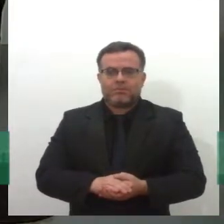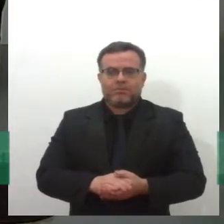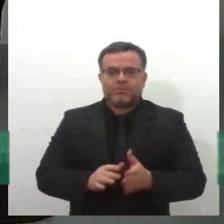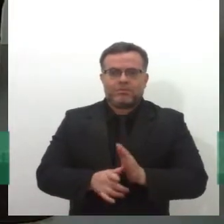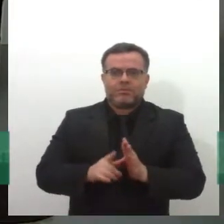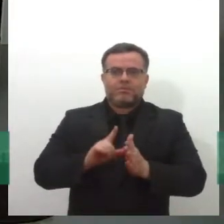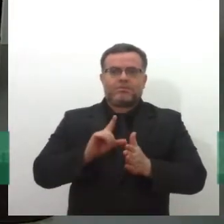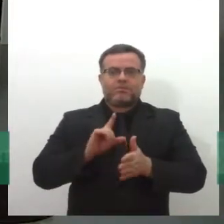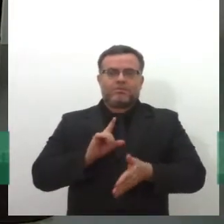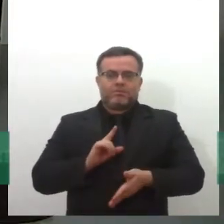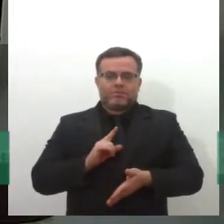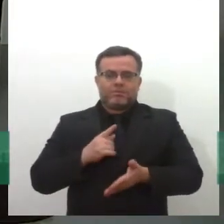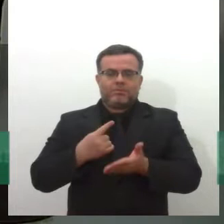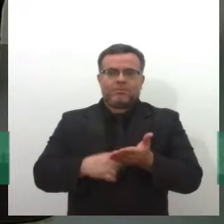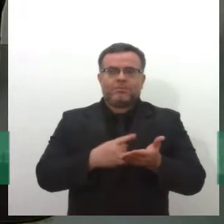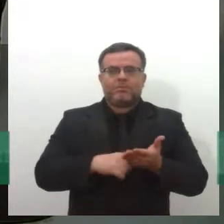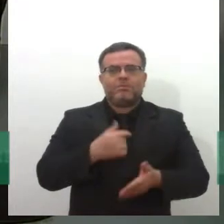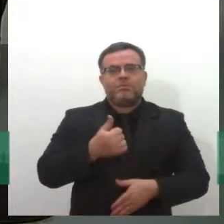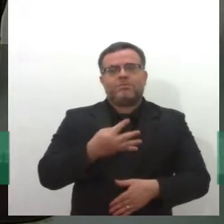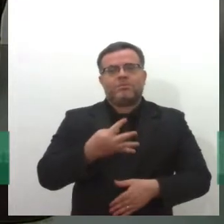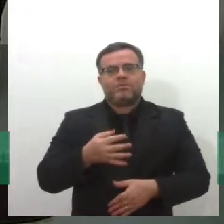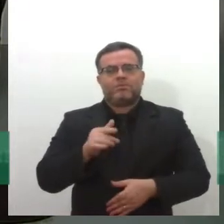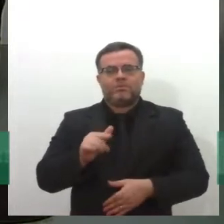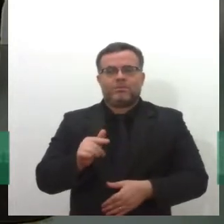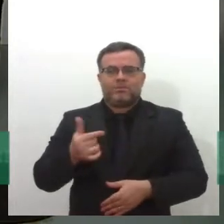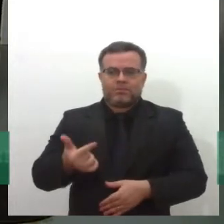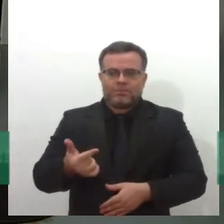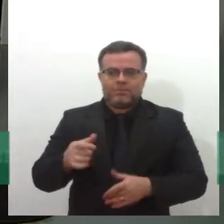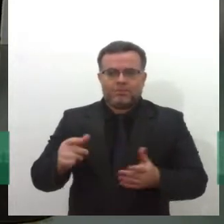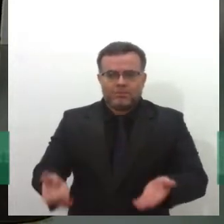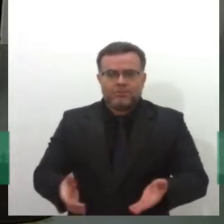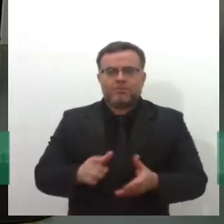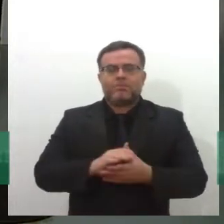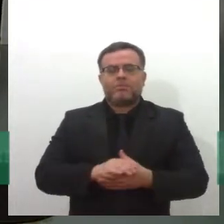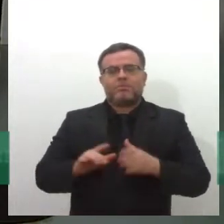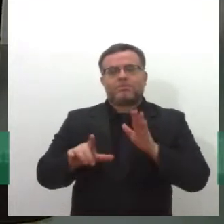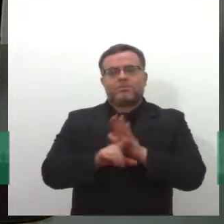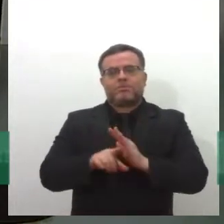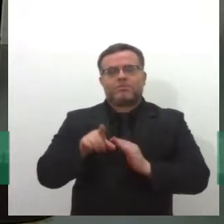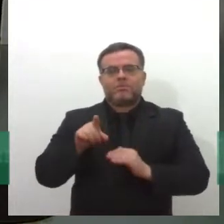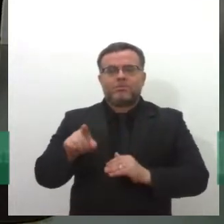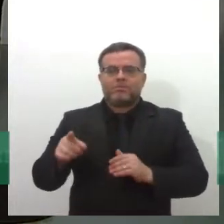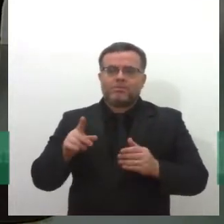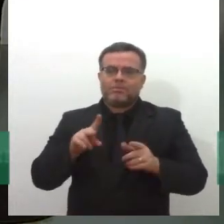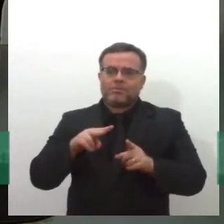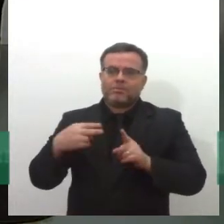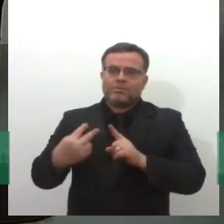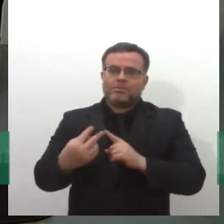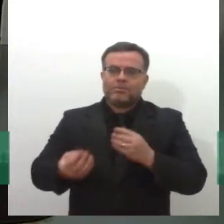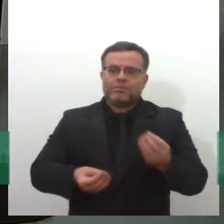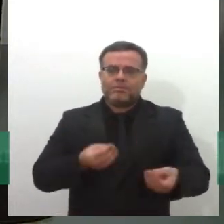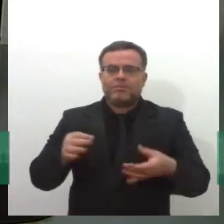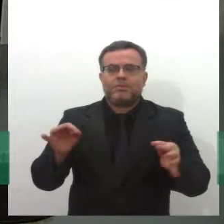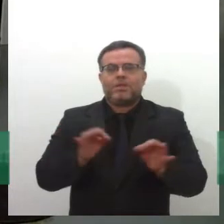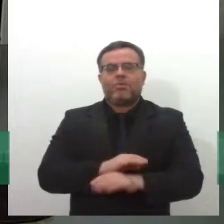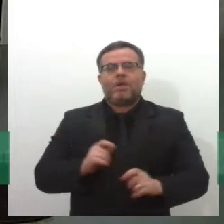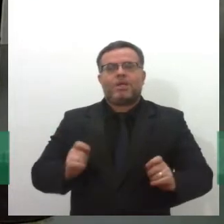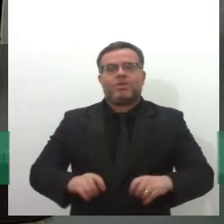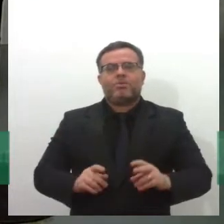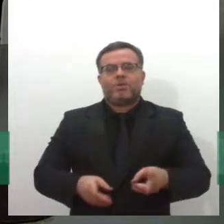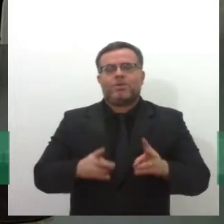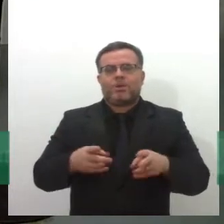né, para o PL 1472, Felipe, essa lei, na visão do mercado, né, das empresas aí de